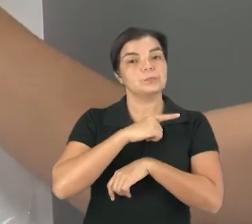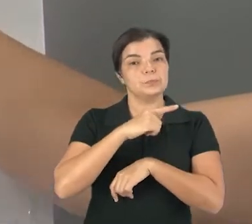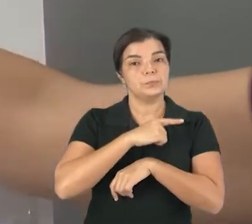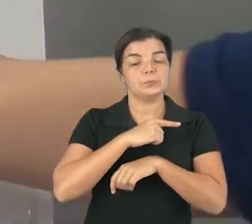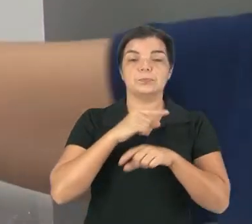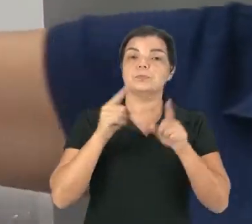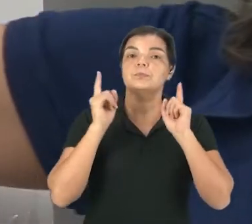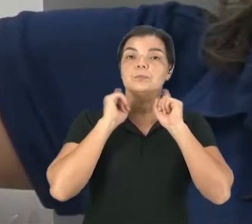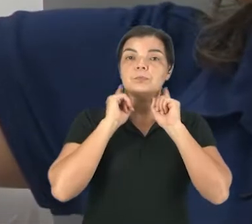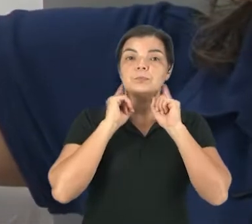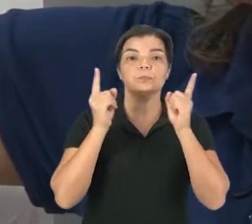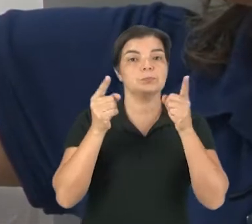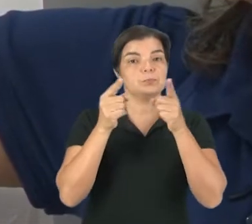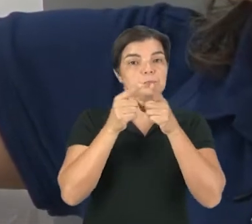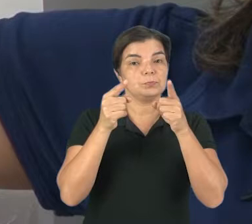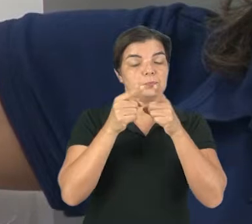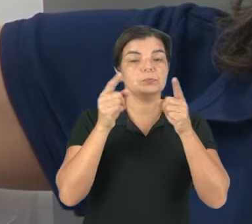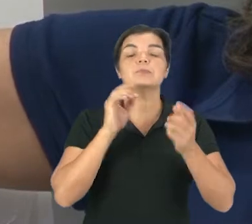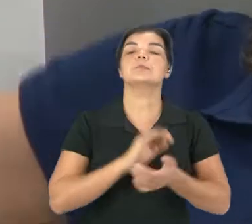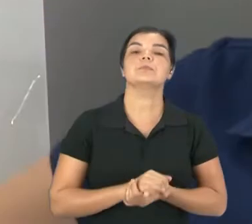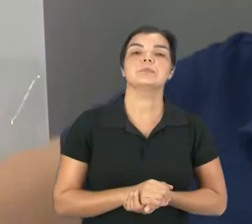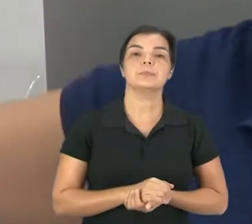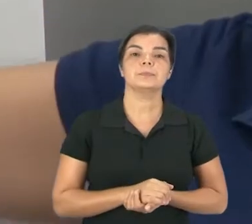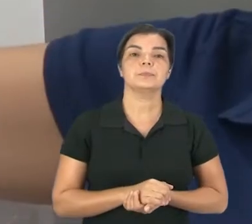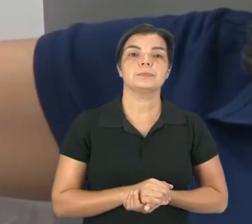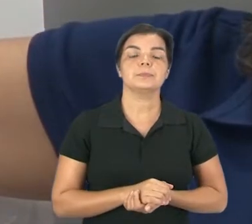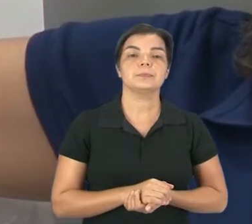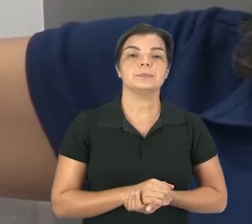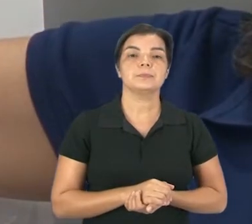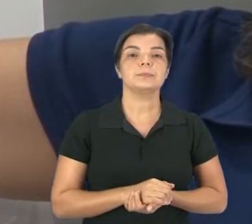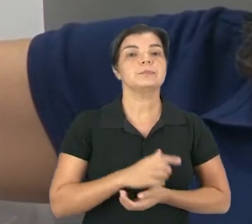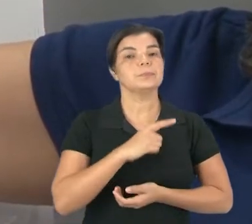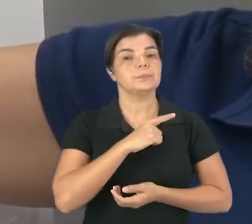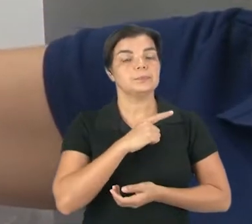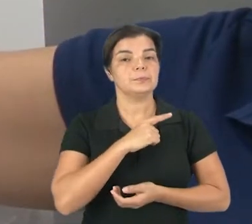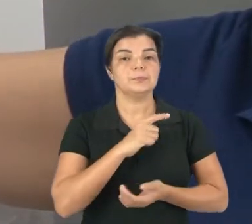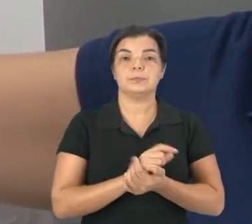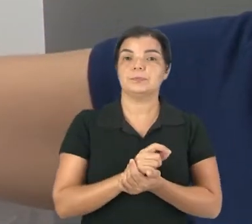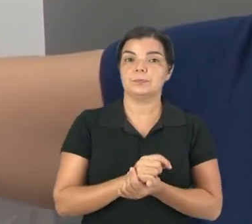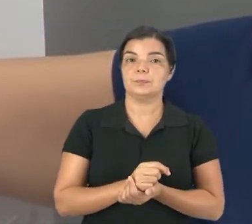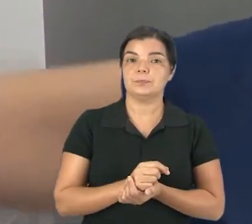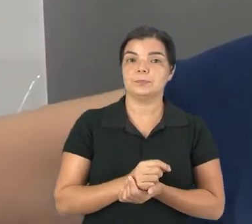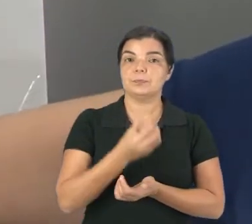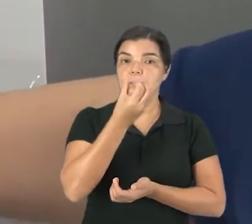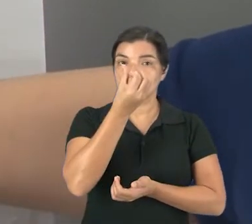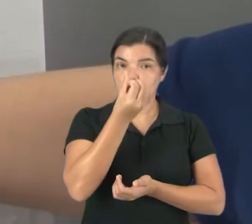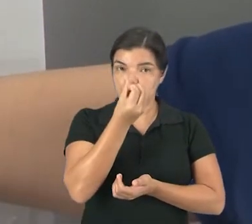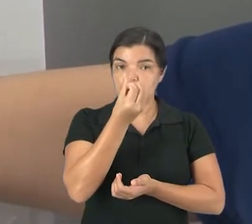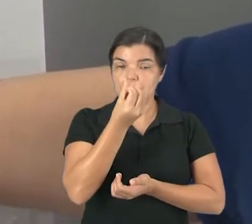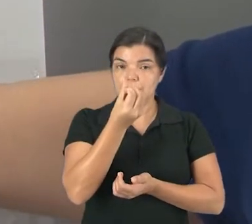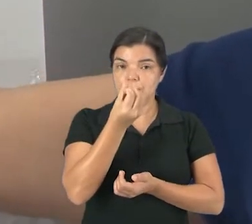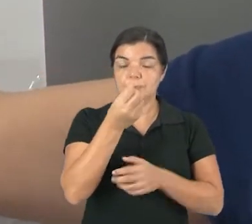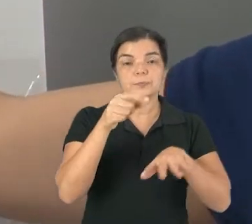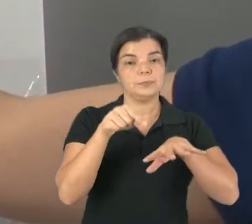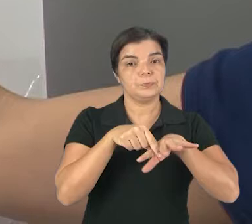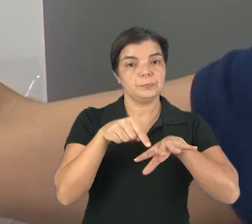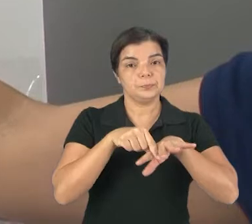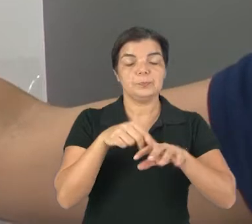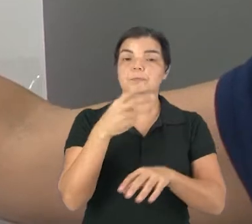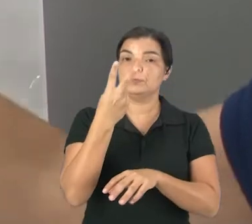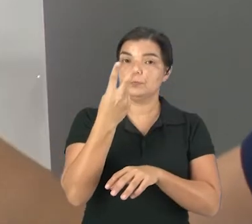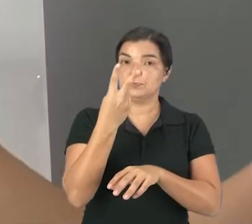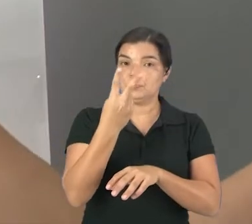uma cabeça pequena, possui 6 patinhas,